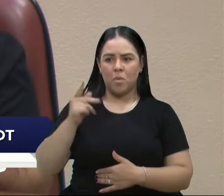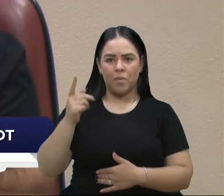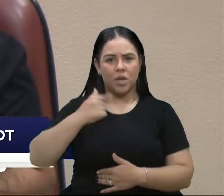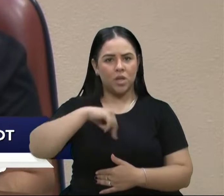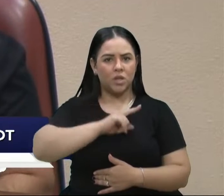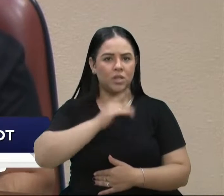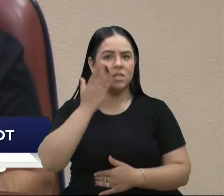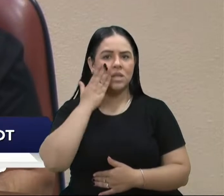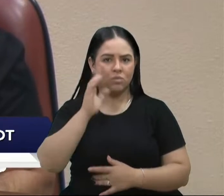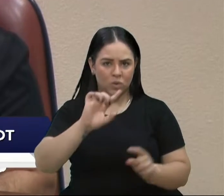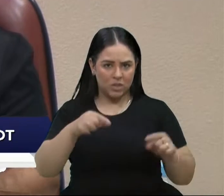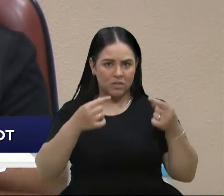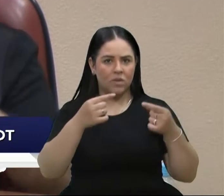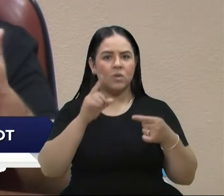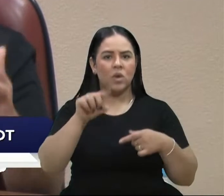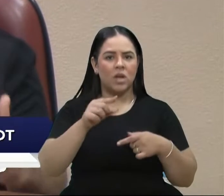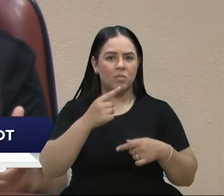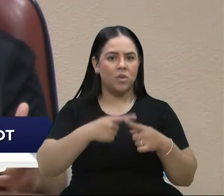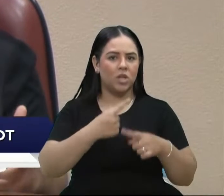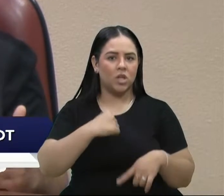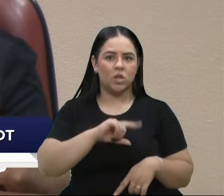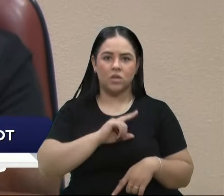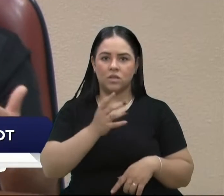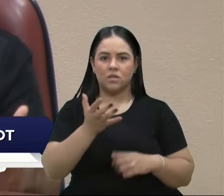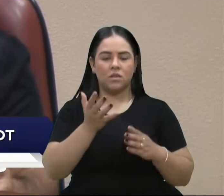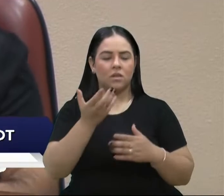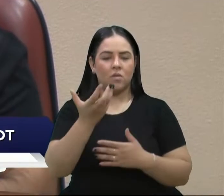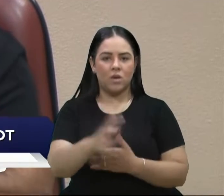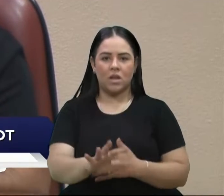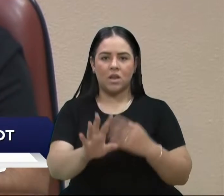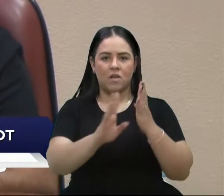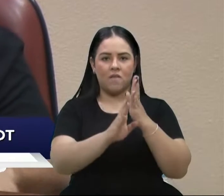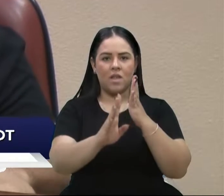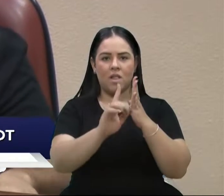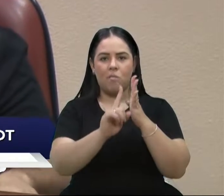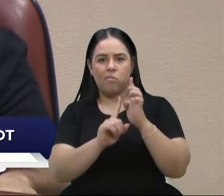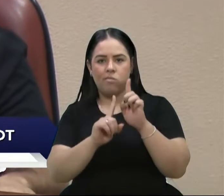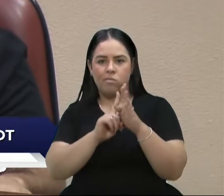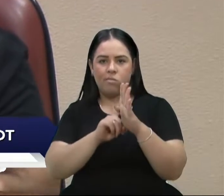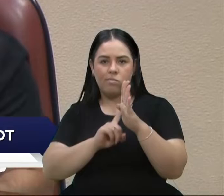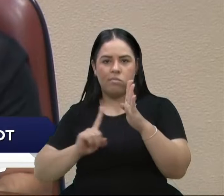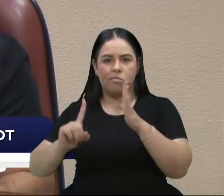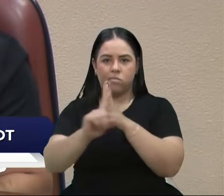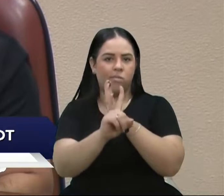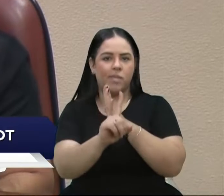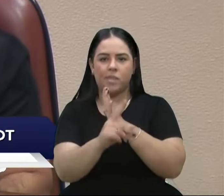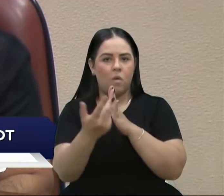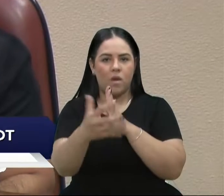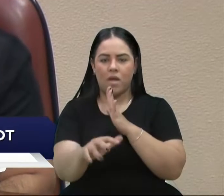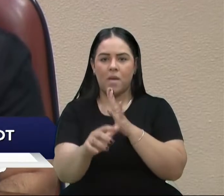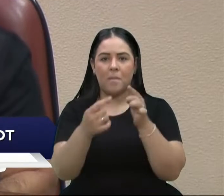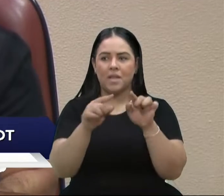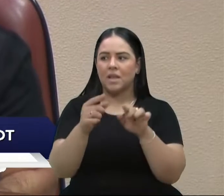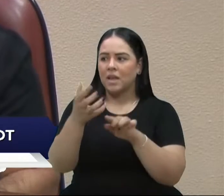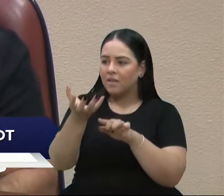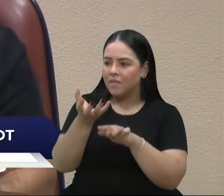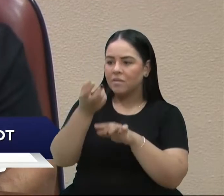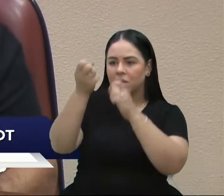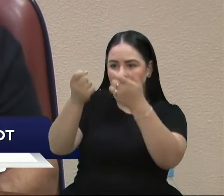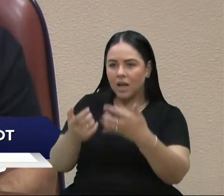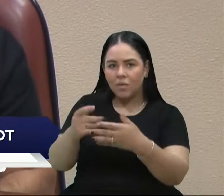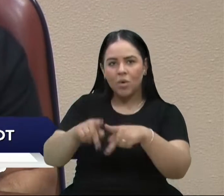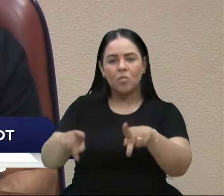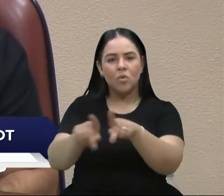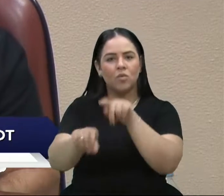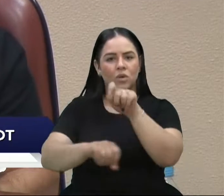gente sabe o desafio que é, porque não, a gente não quer furar fila, a gente só quer uma justificativa para levar para a população, Margaret. E a gente